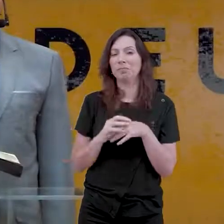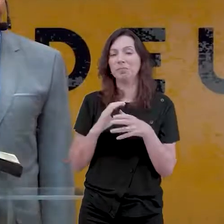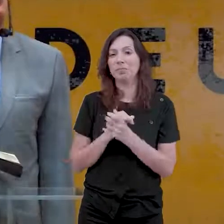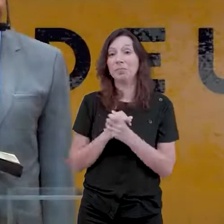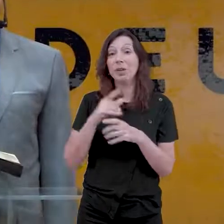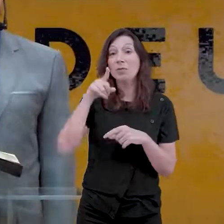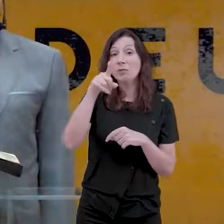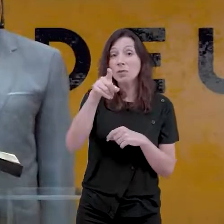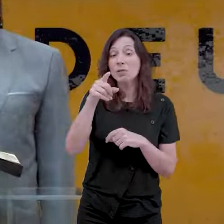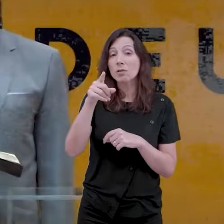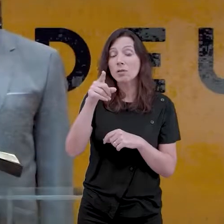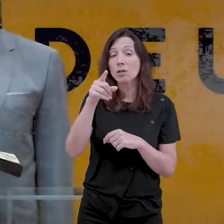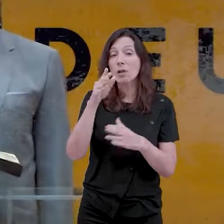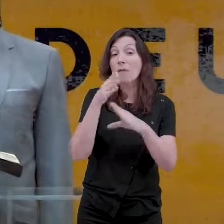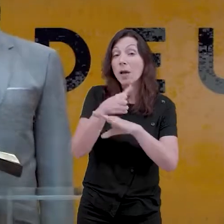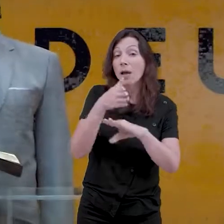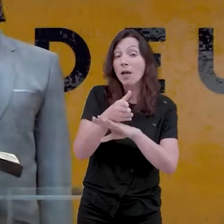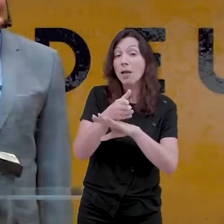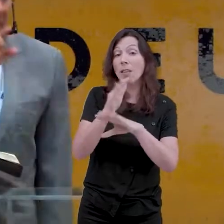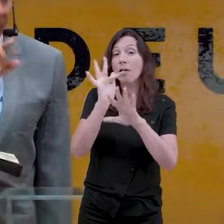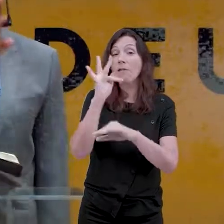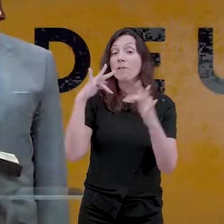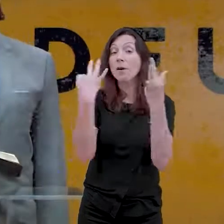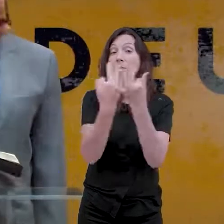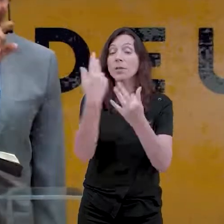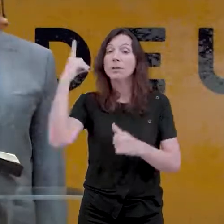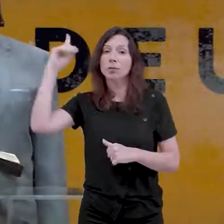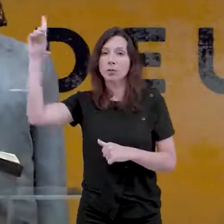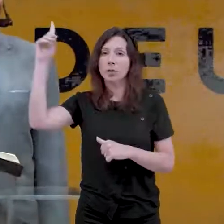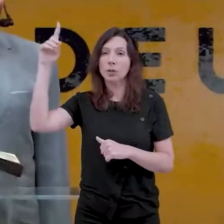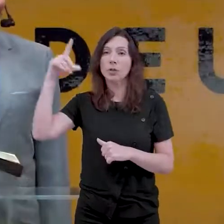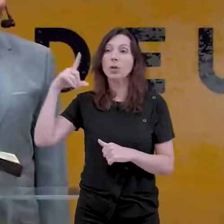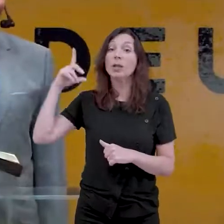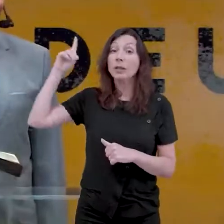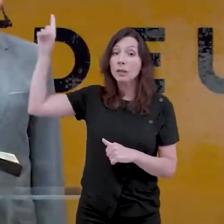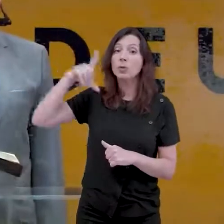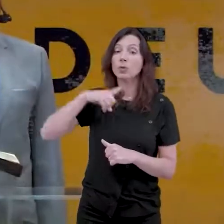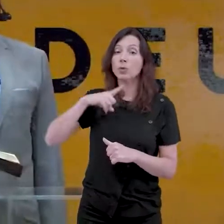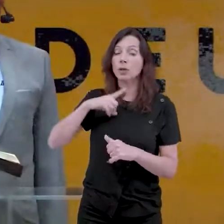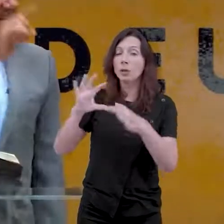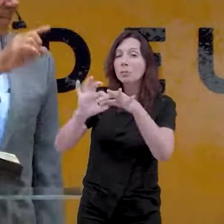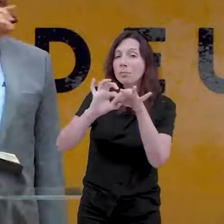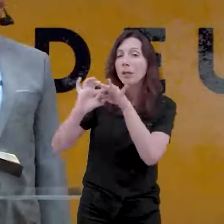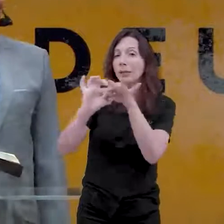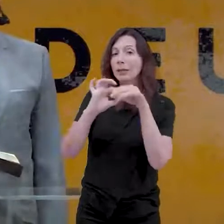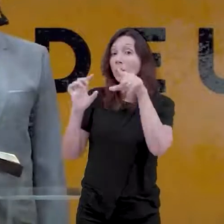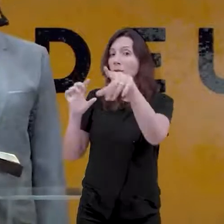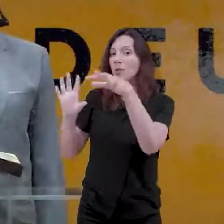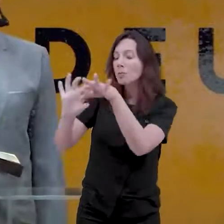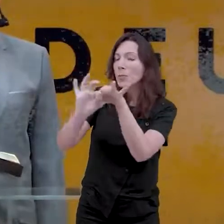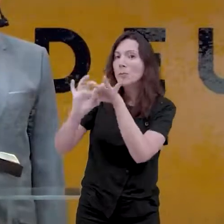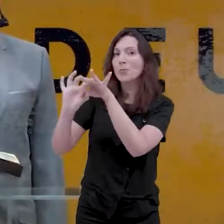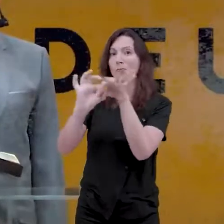Você é membro da família dEle. Ele tem uma aliança perpétua e eterna com você, de ser eternamente o seu